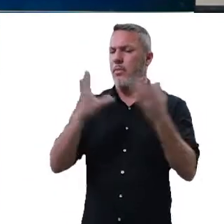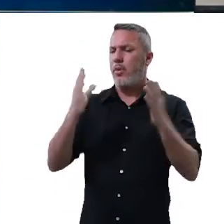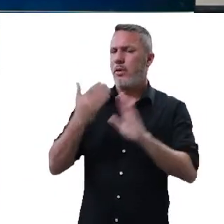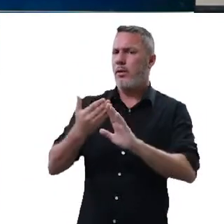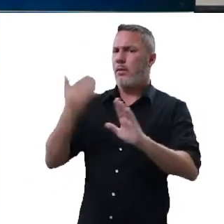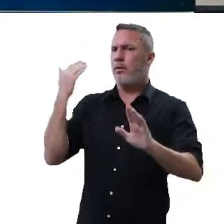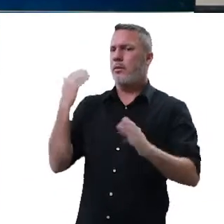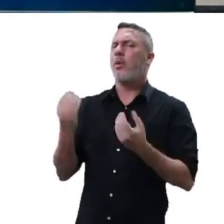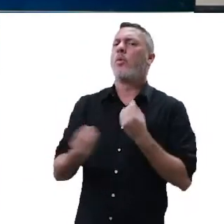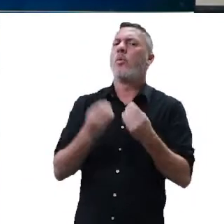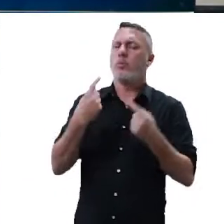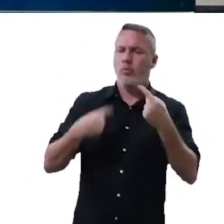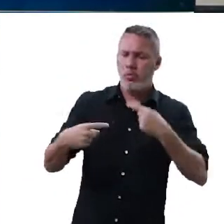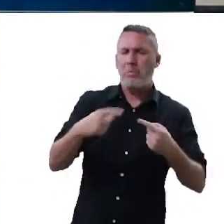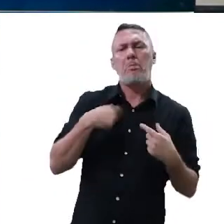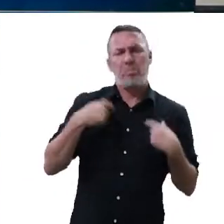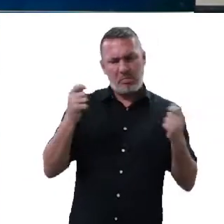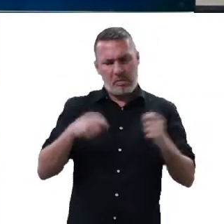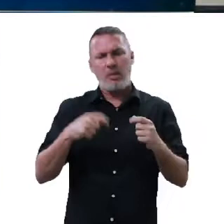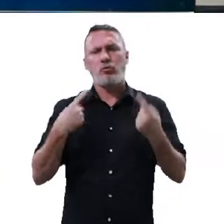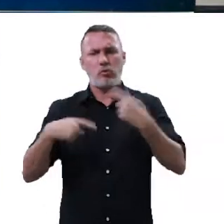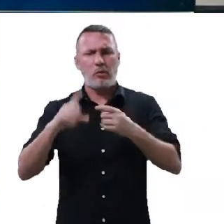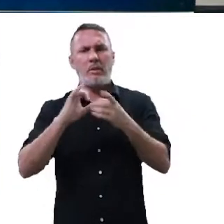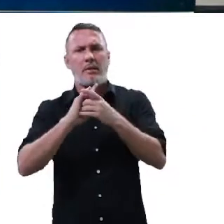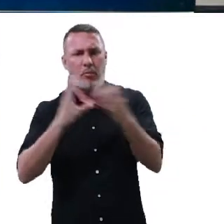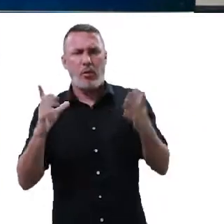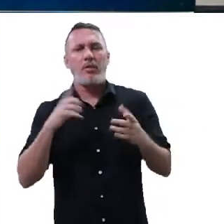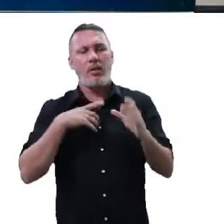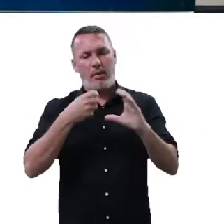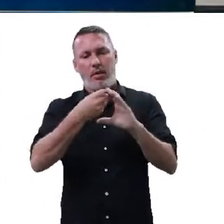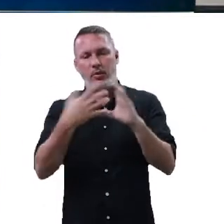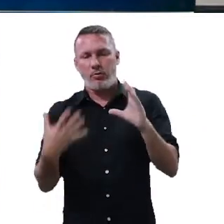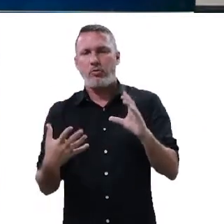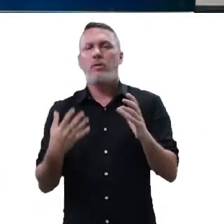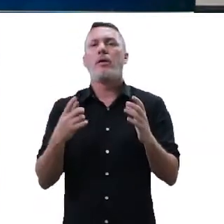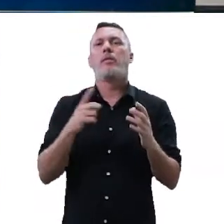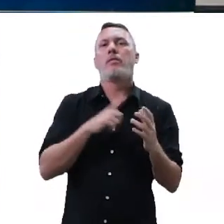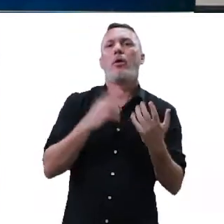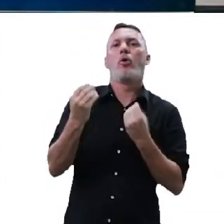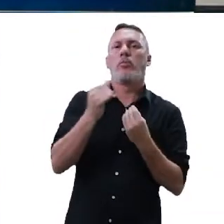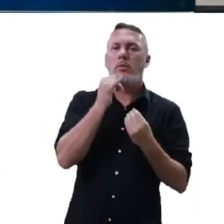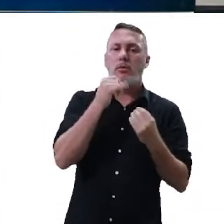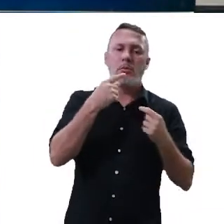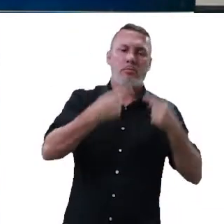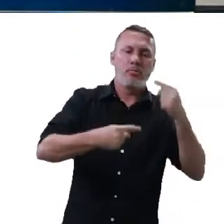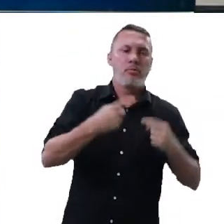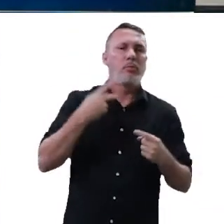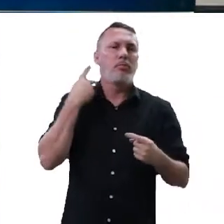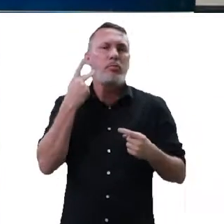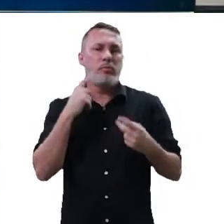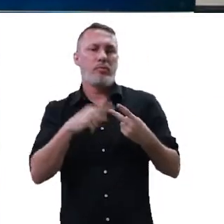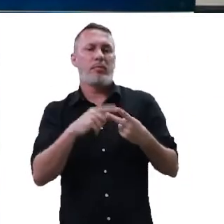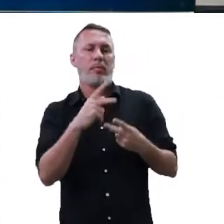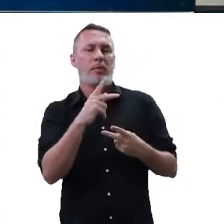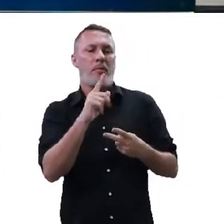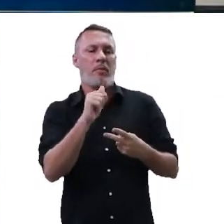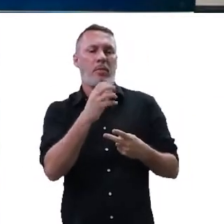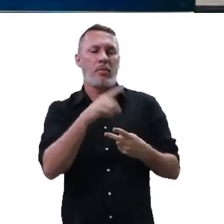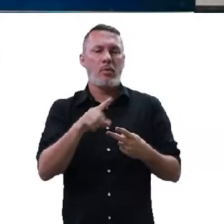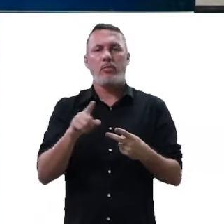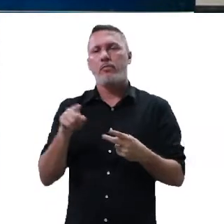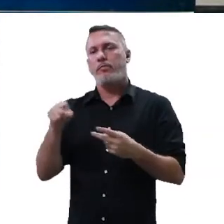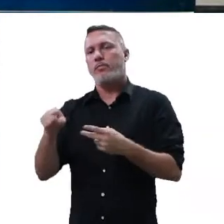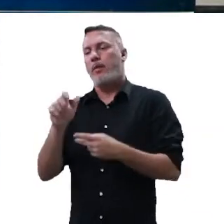chamado democracia. A gente pode discutir um pouquinho dessa democracia, as características dela, quando a gente falar sobre política em Platão, política